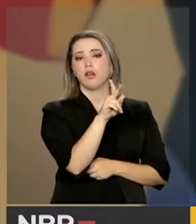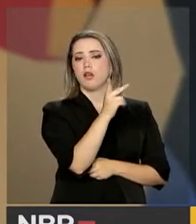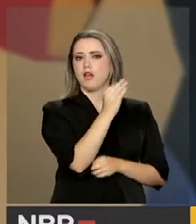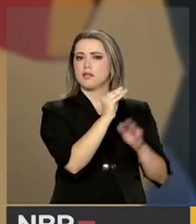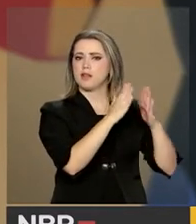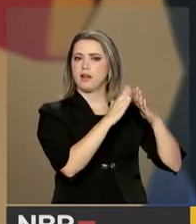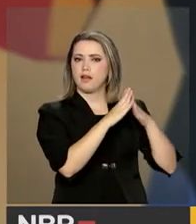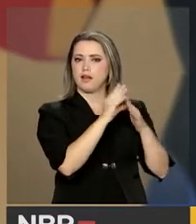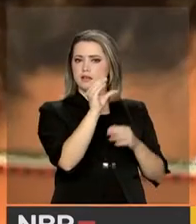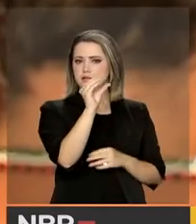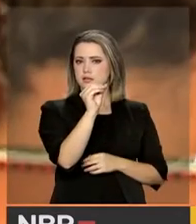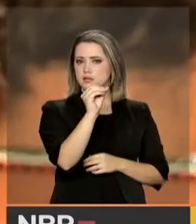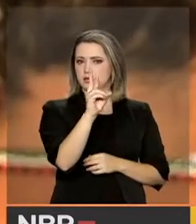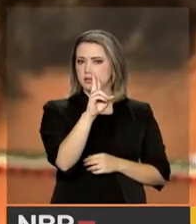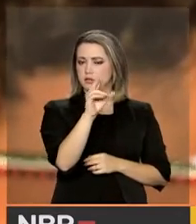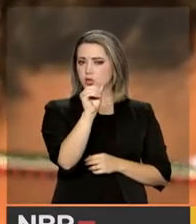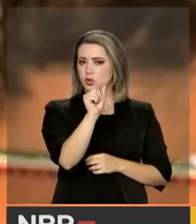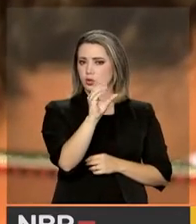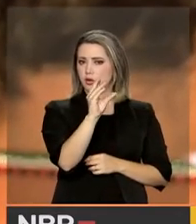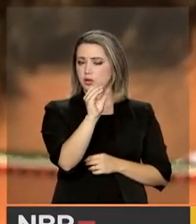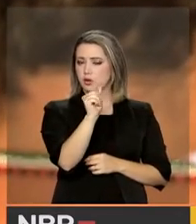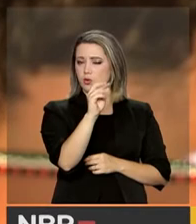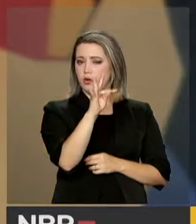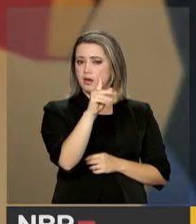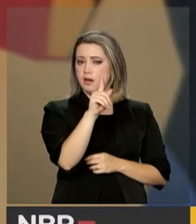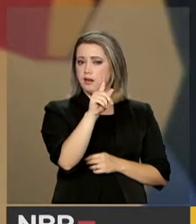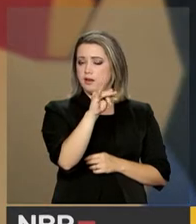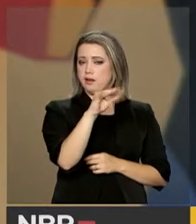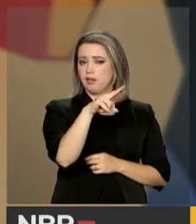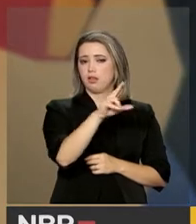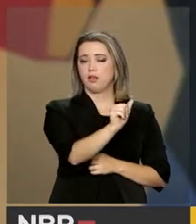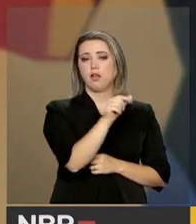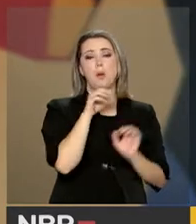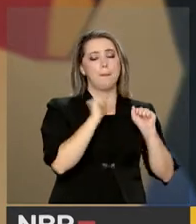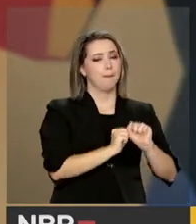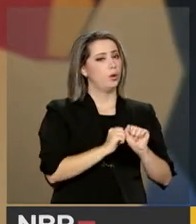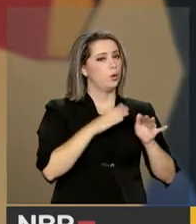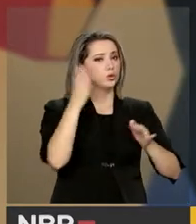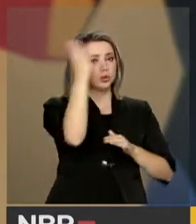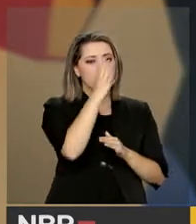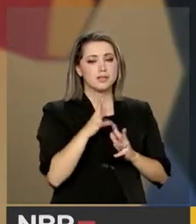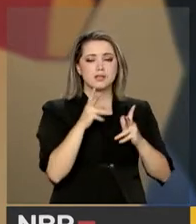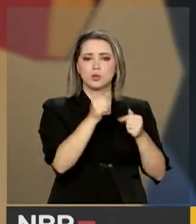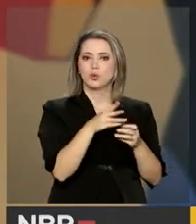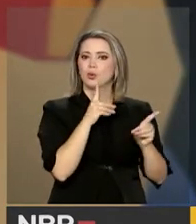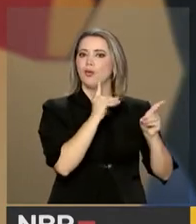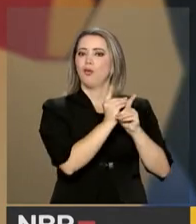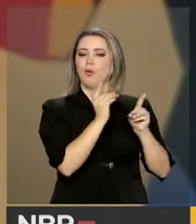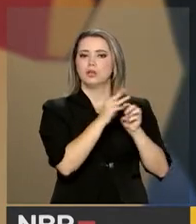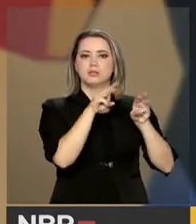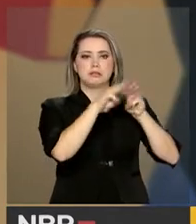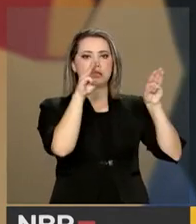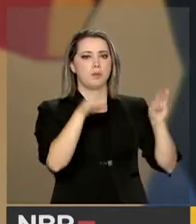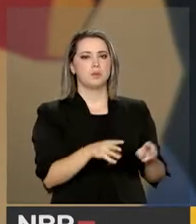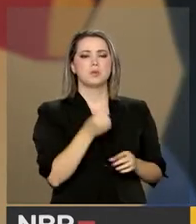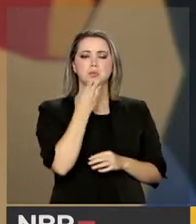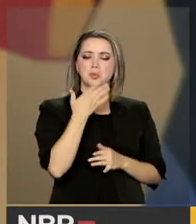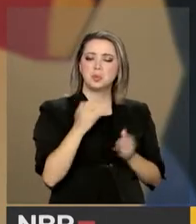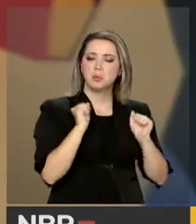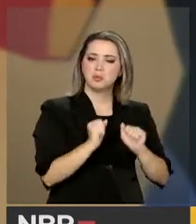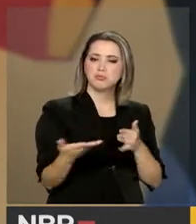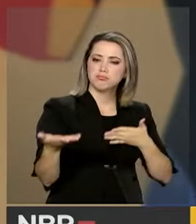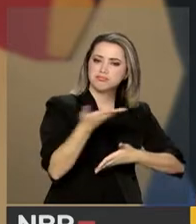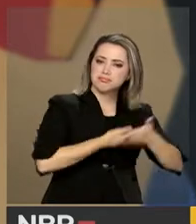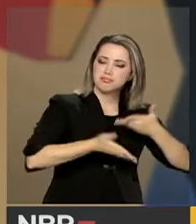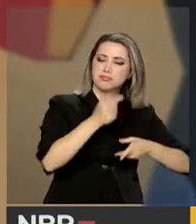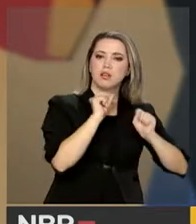Coralina, que também é super bacana. Então você pode, pelo Brasil inteiro, encontrar museus interativos,